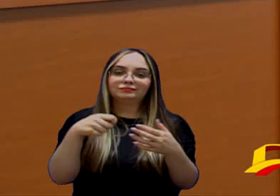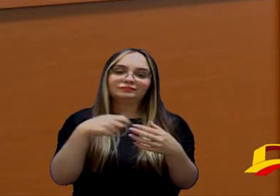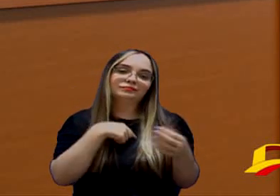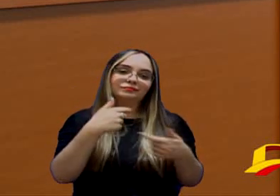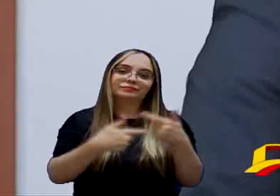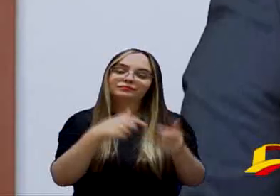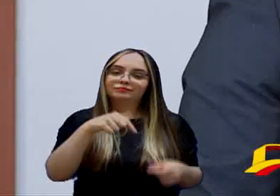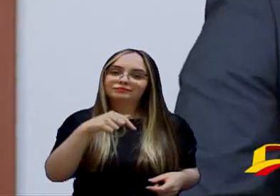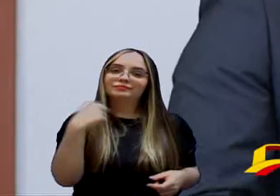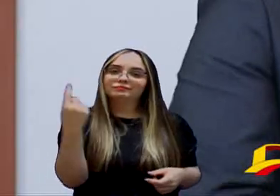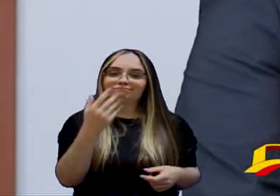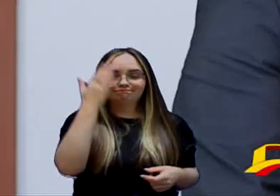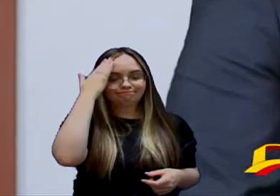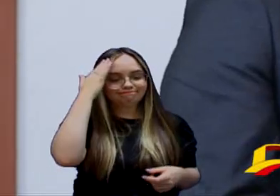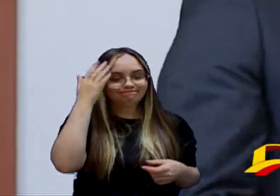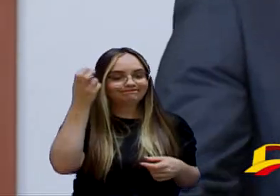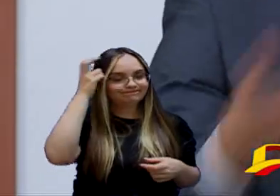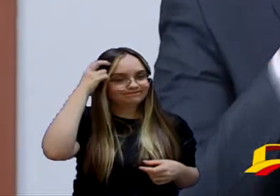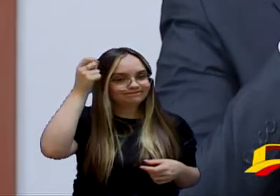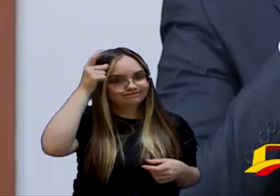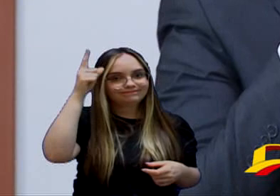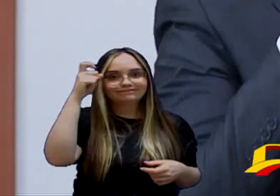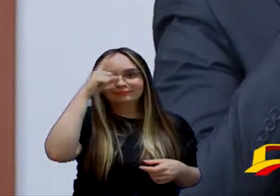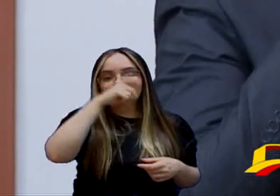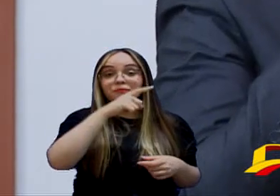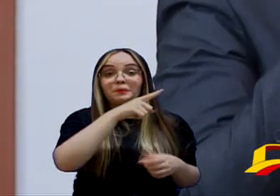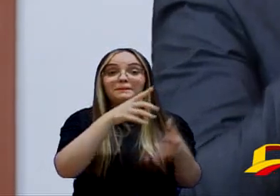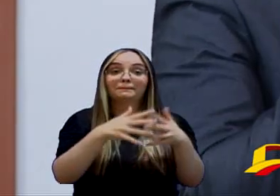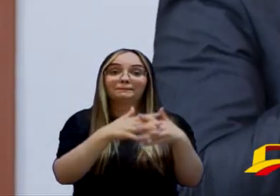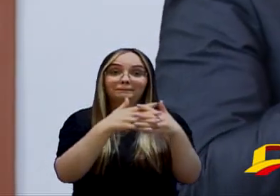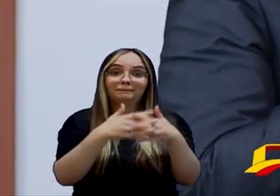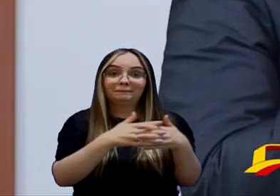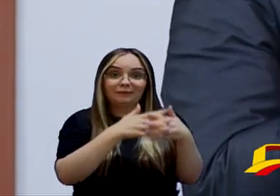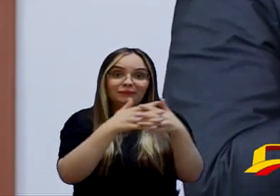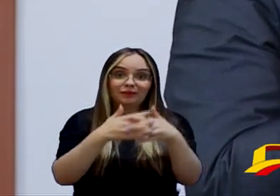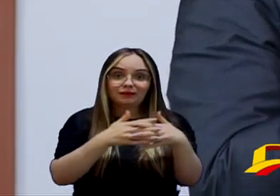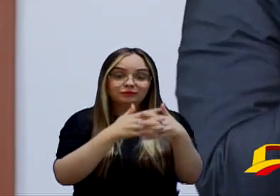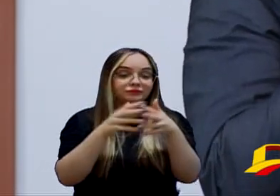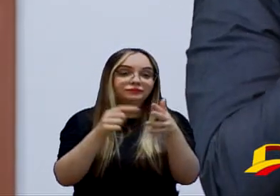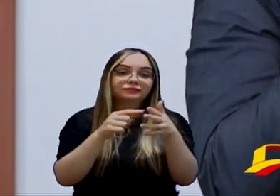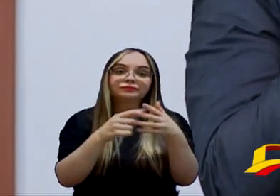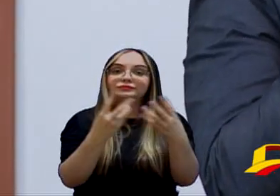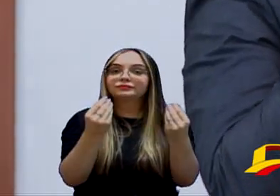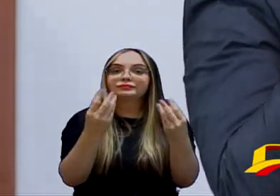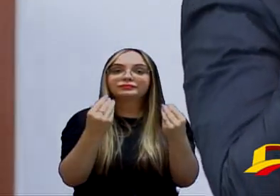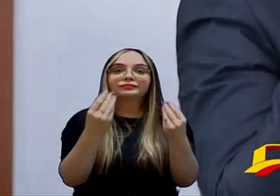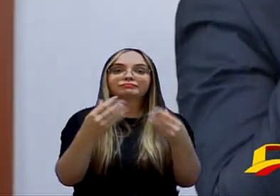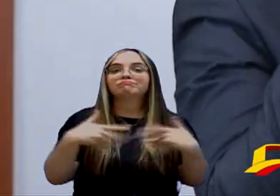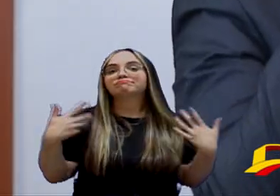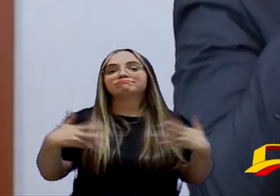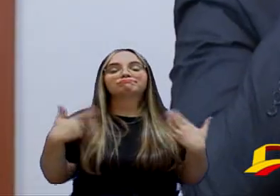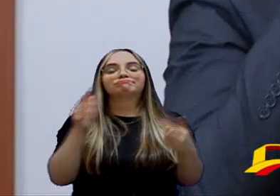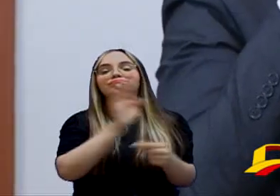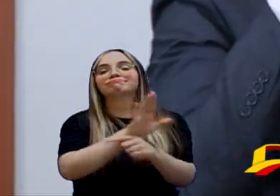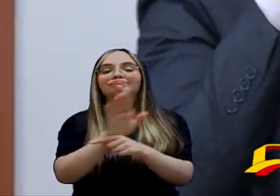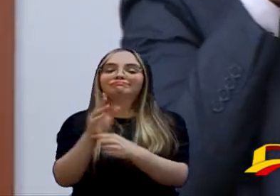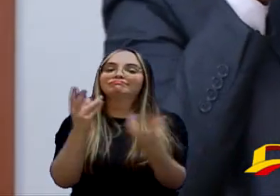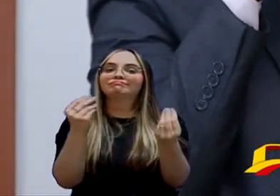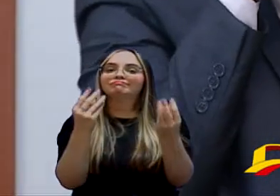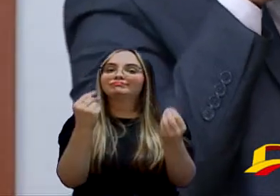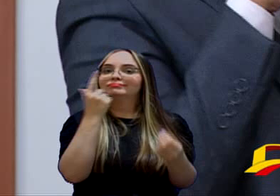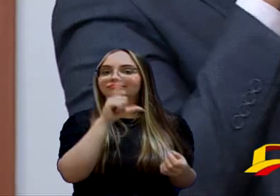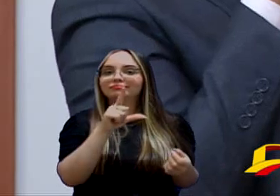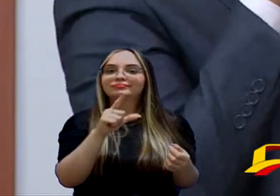apreensivos com a questão da cultura e o caminhão né é um veículos que trazia alegria trazia